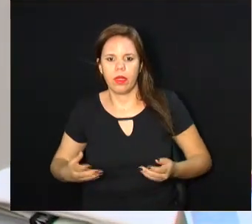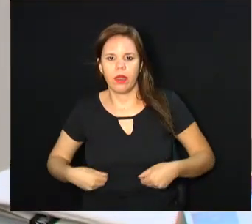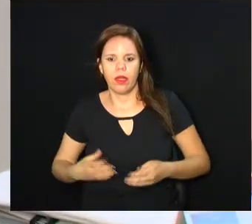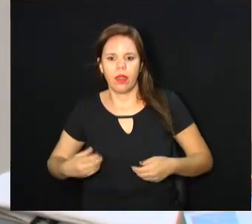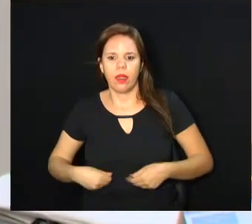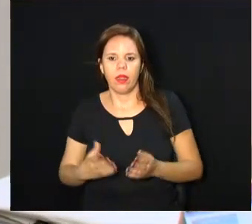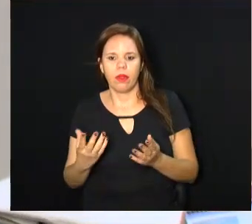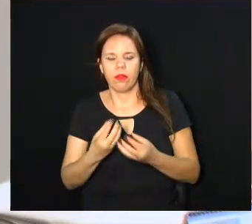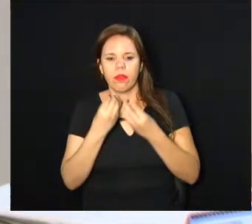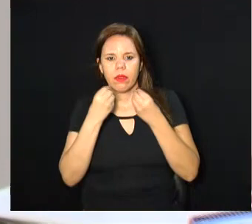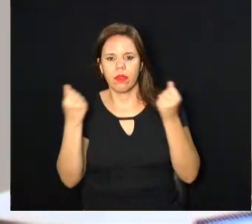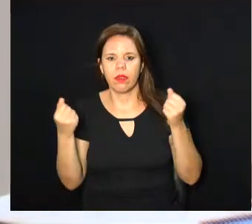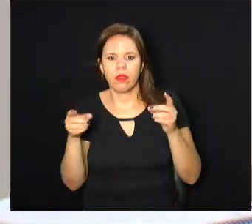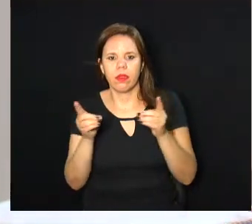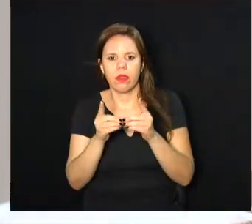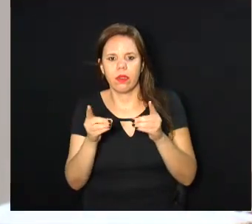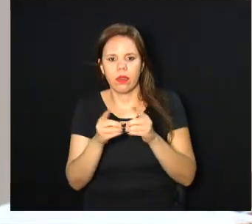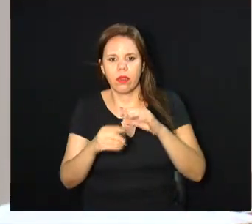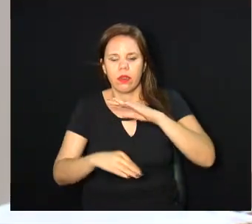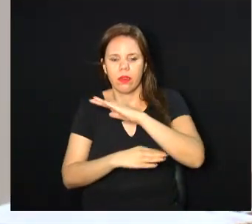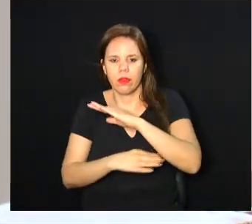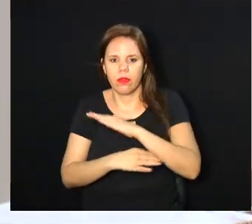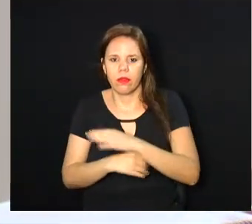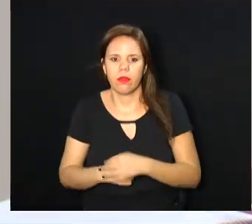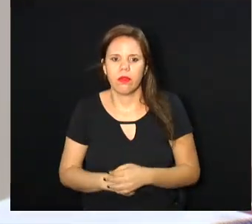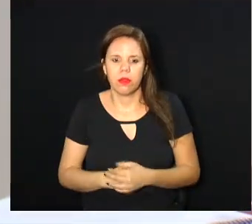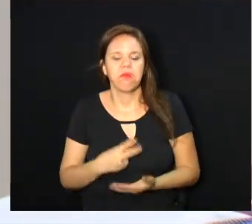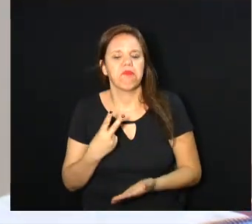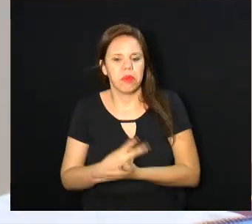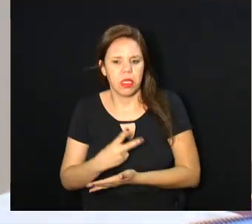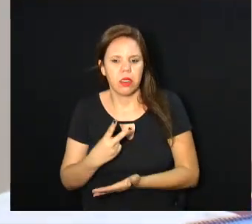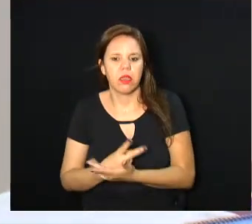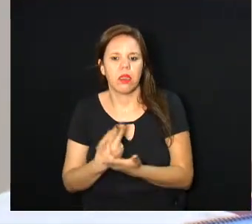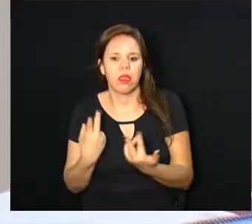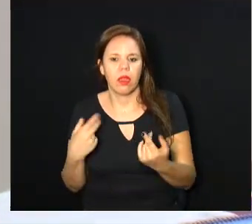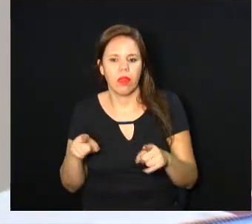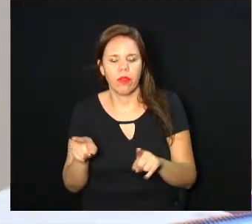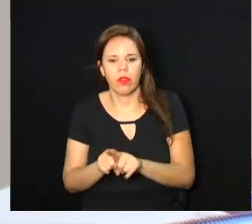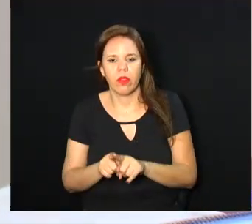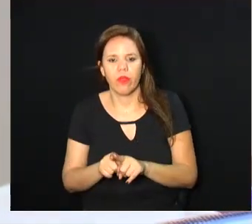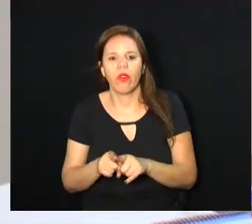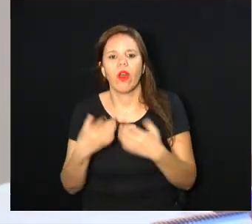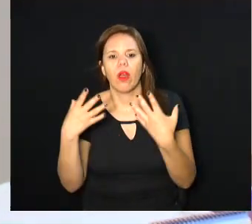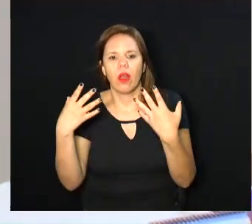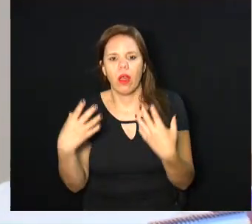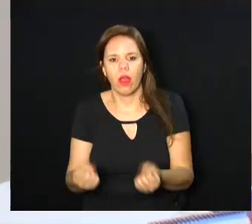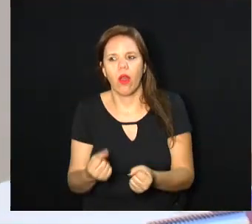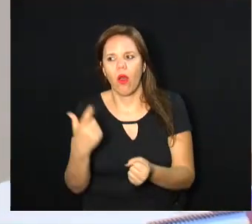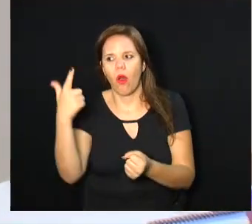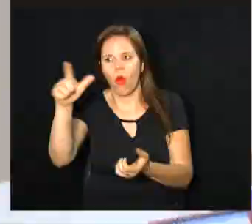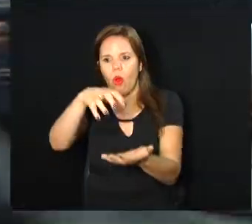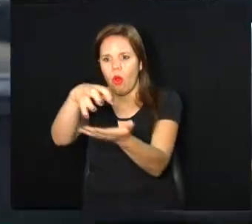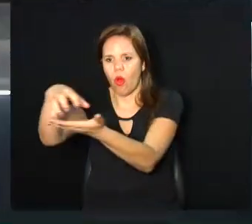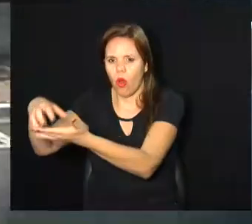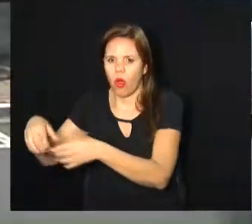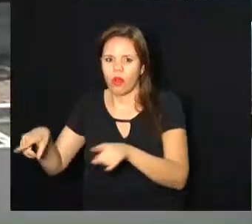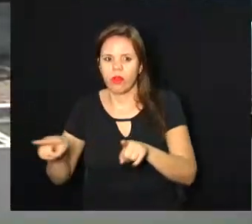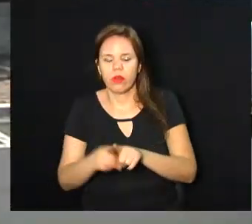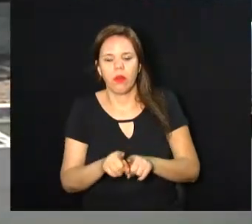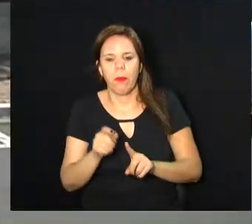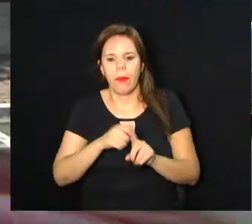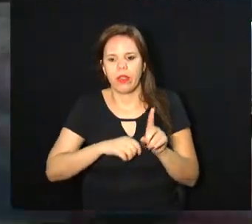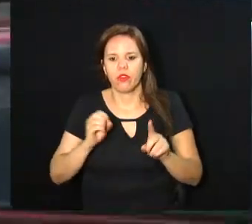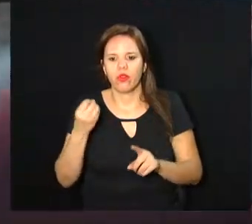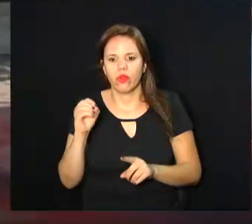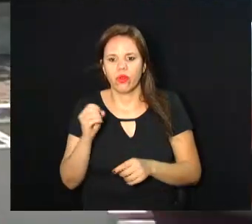a qualidade dos serviços do Legislativo se manteve e até foi reconhecida por outros órgãos. Em outubro,